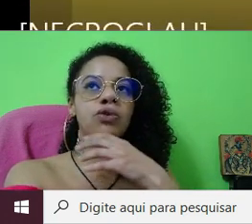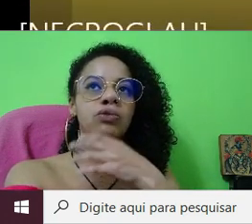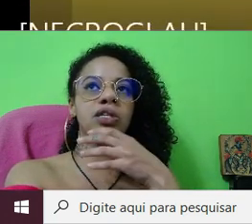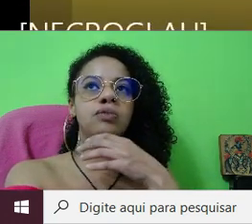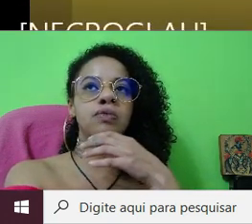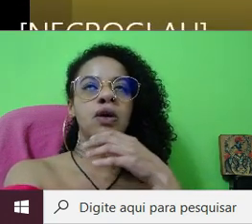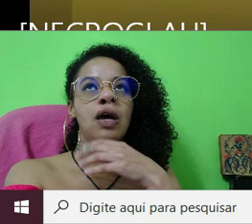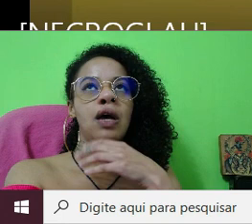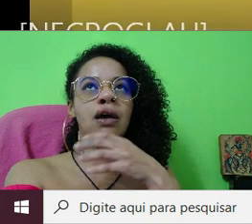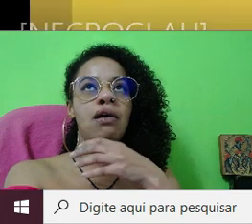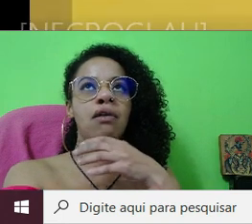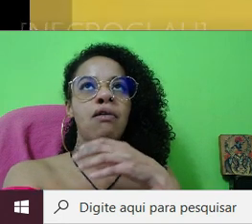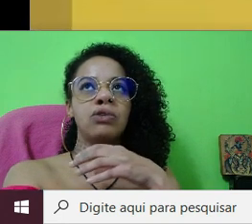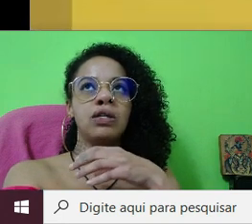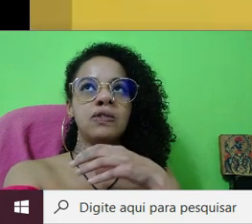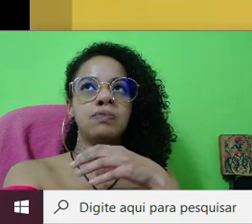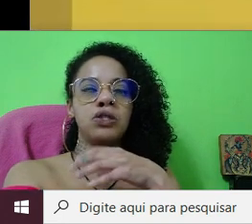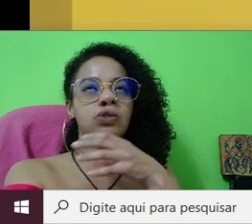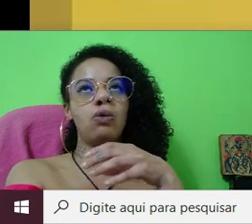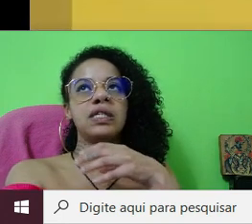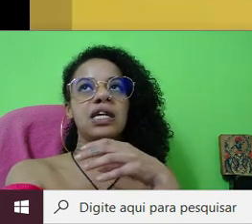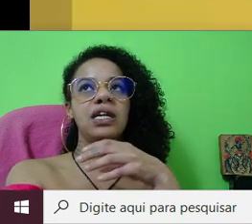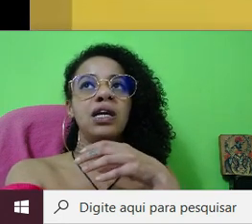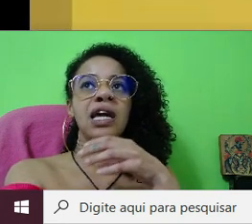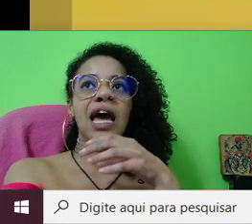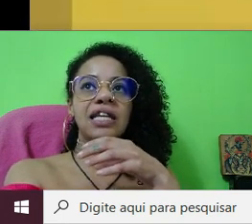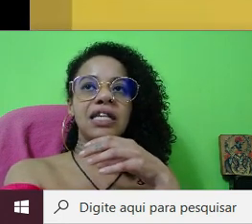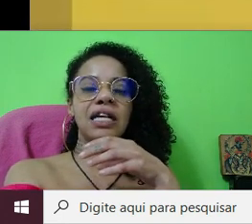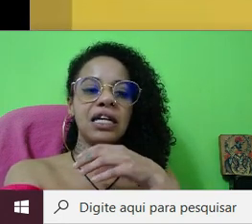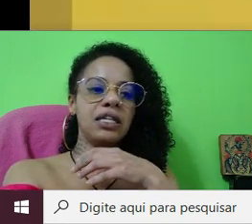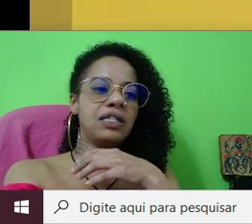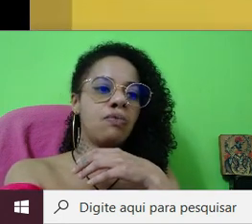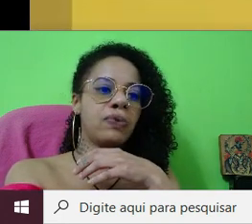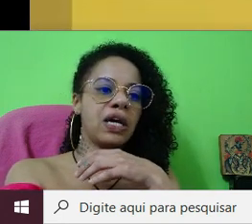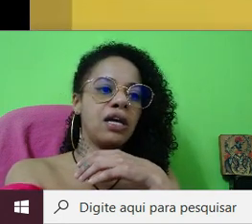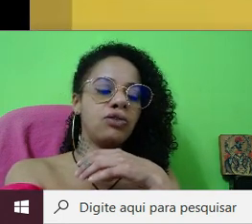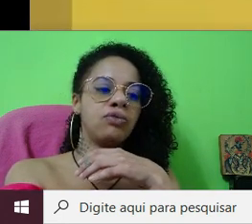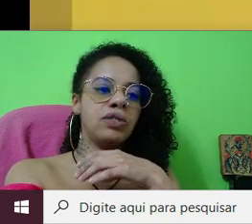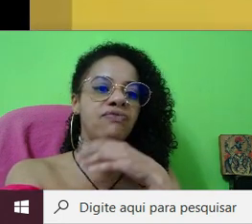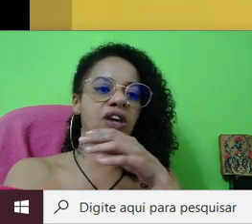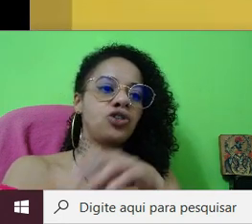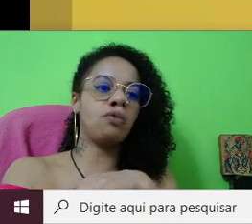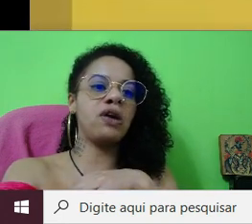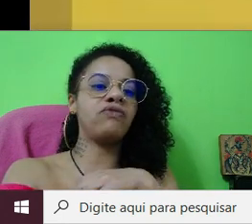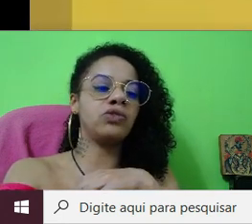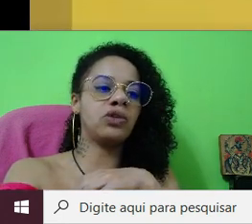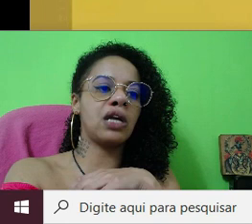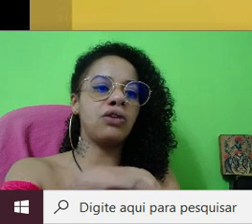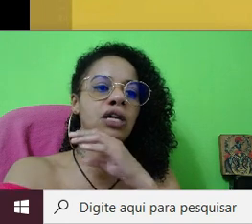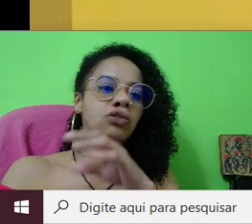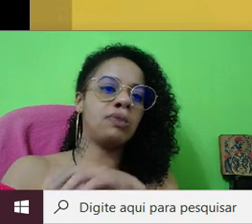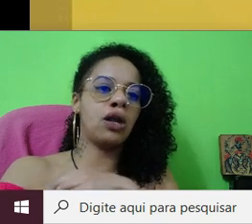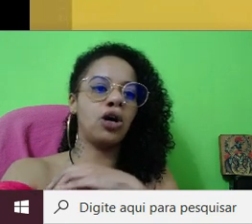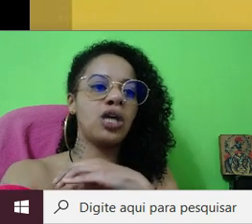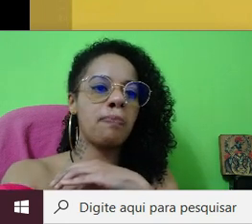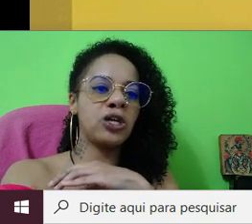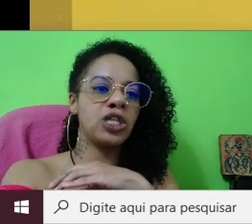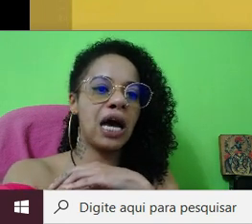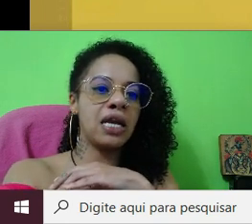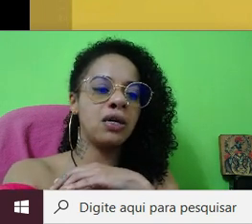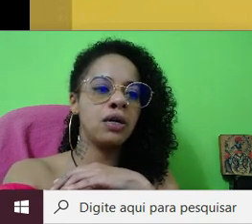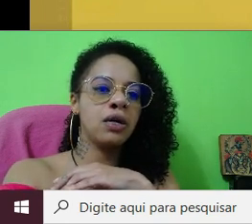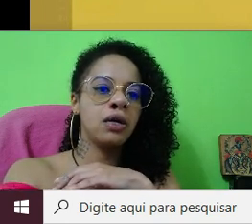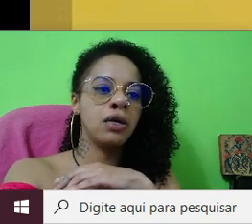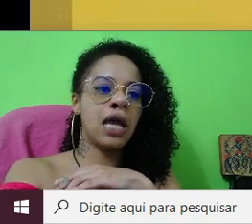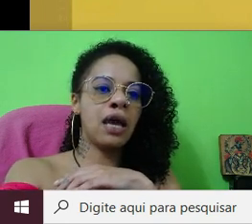eu e outras outras pessoas aí essa questão porque aí tu se vende como revolucionário dentro de uma lógica